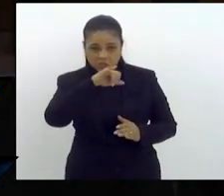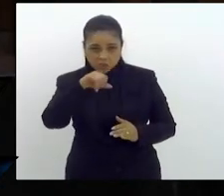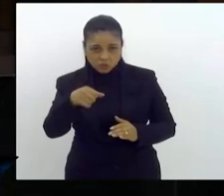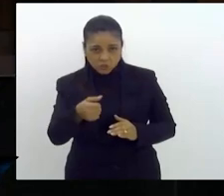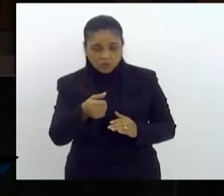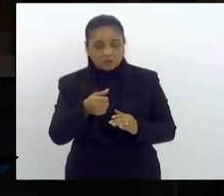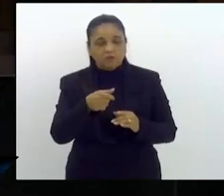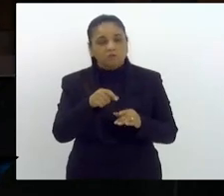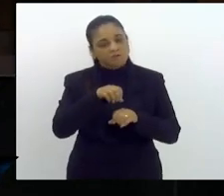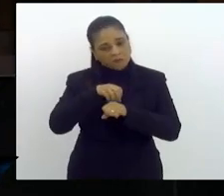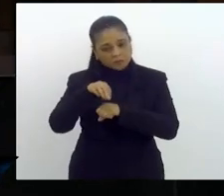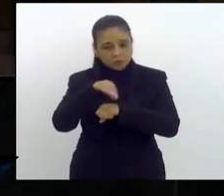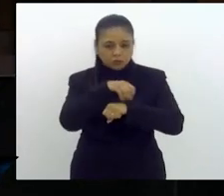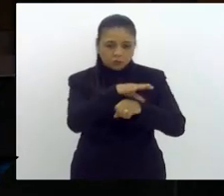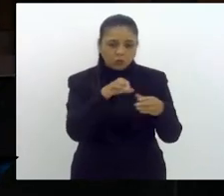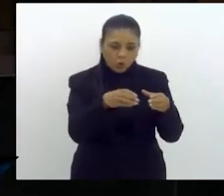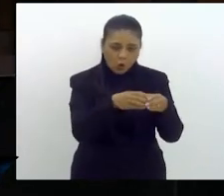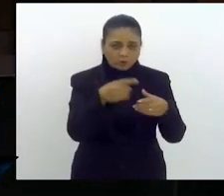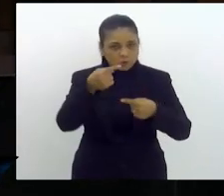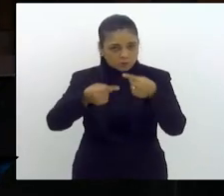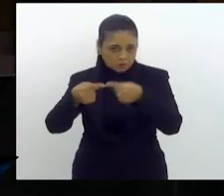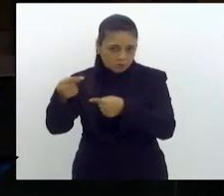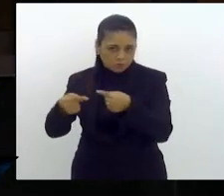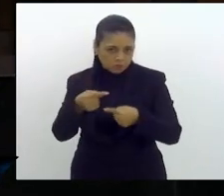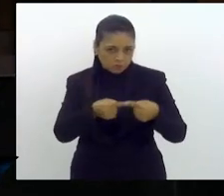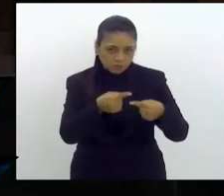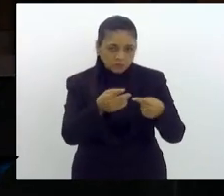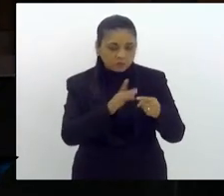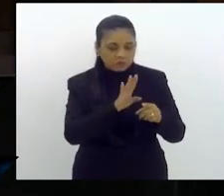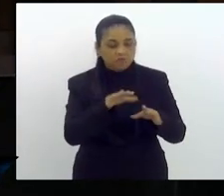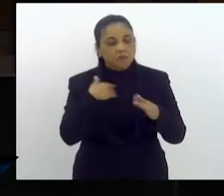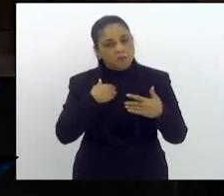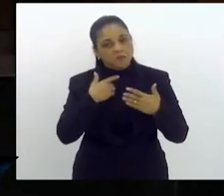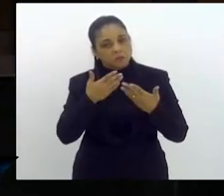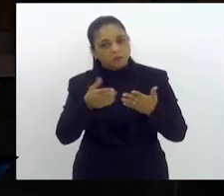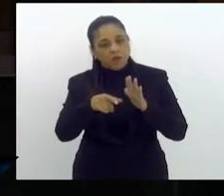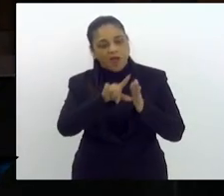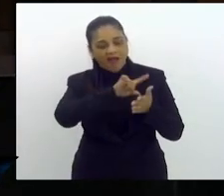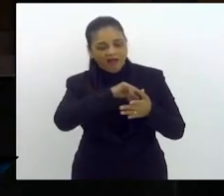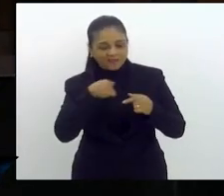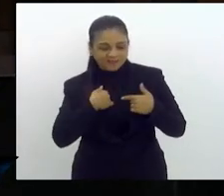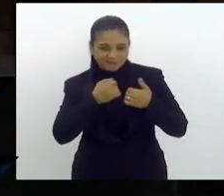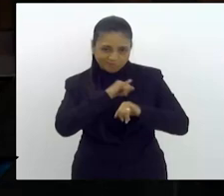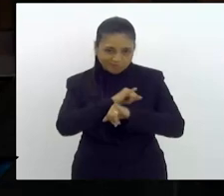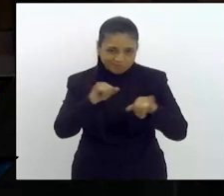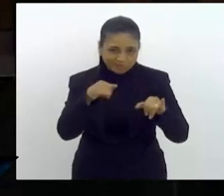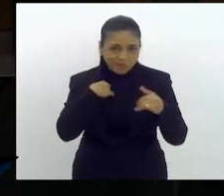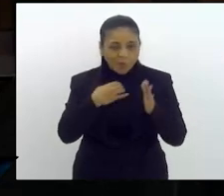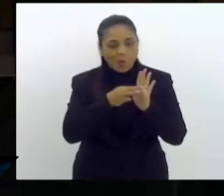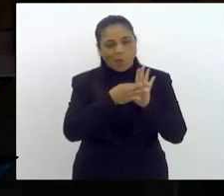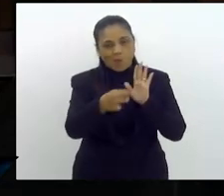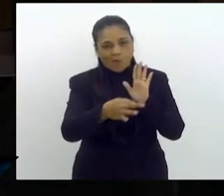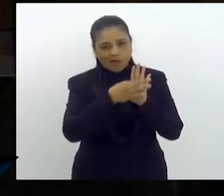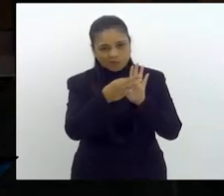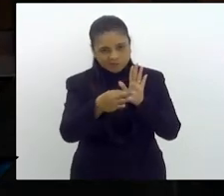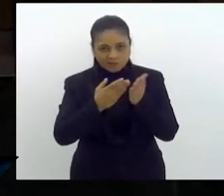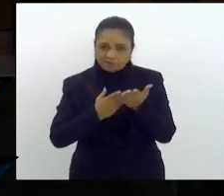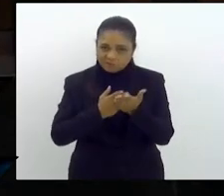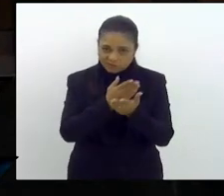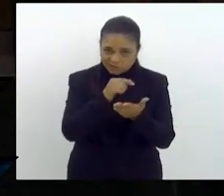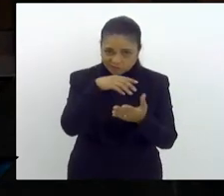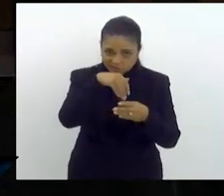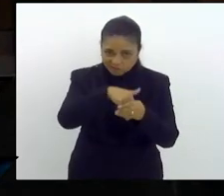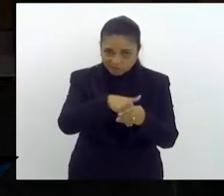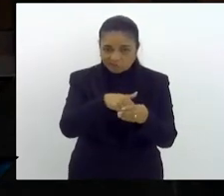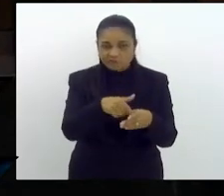distribuir por outras comissões mas eu quero que já antecipar o meu parecer favorável pelo